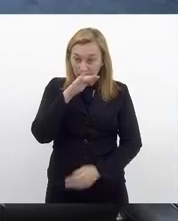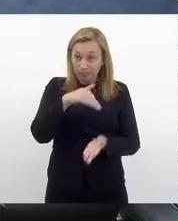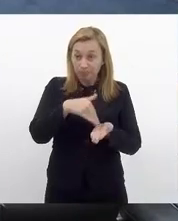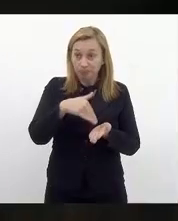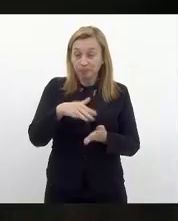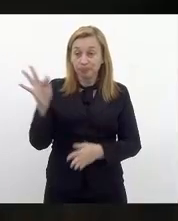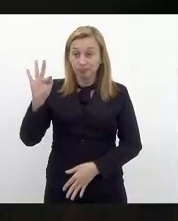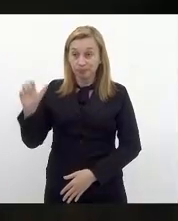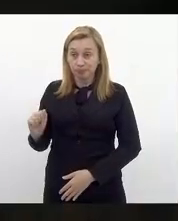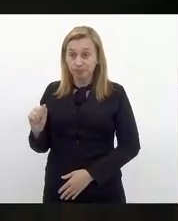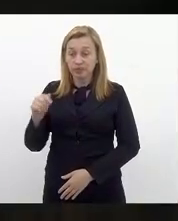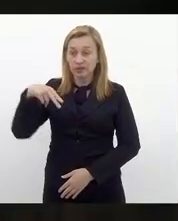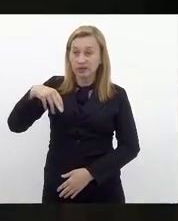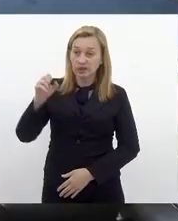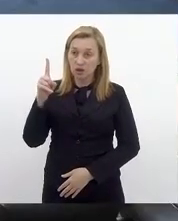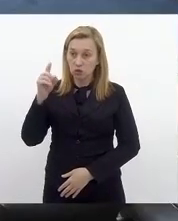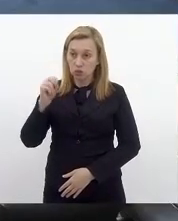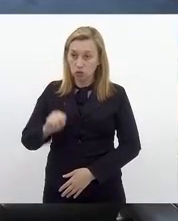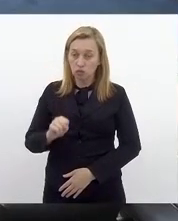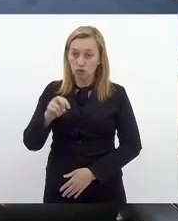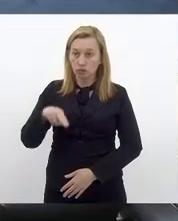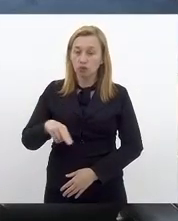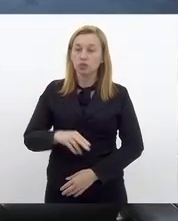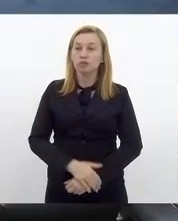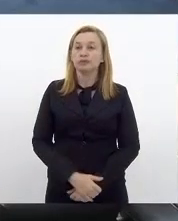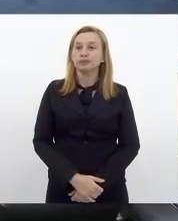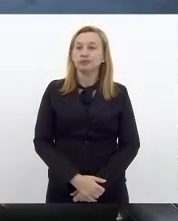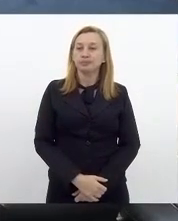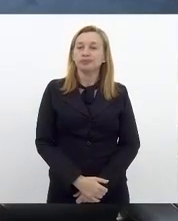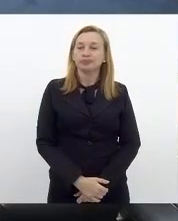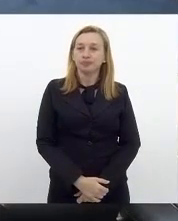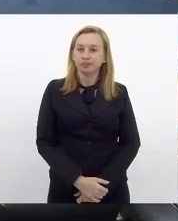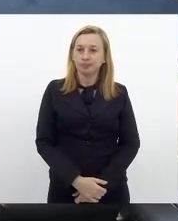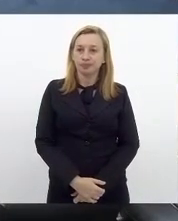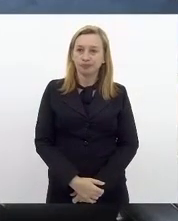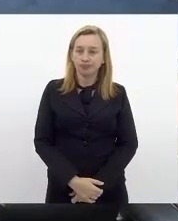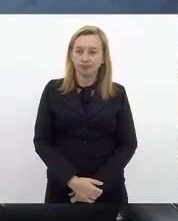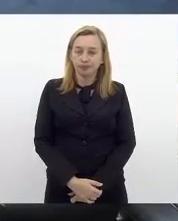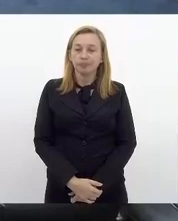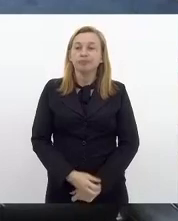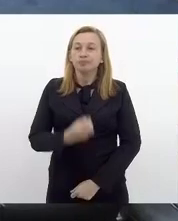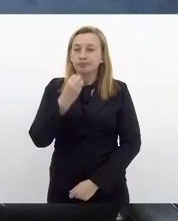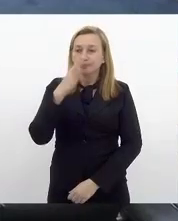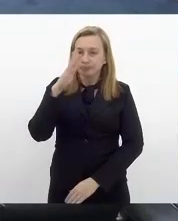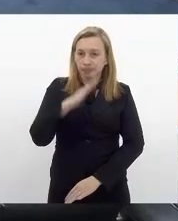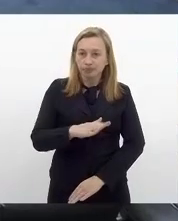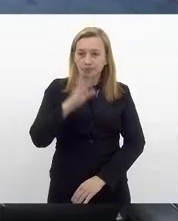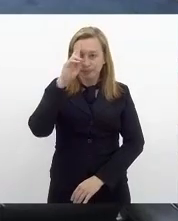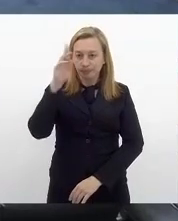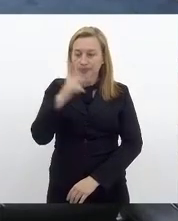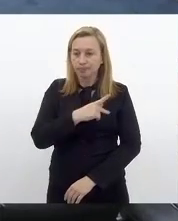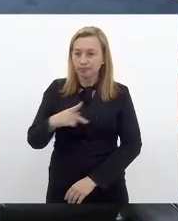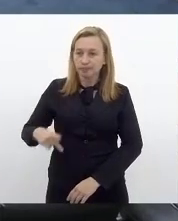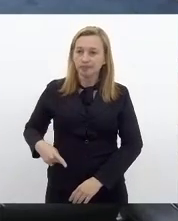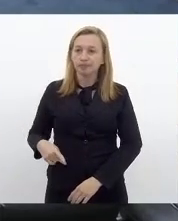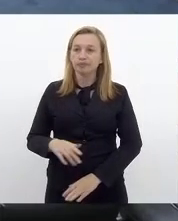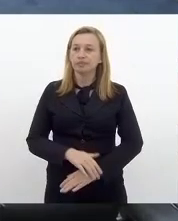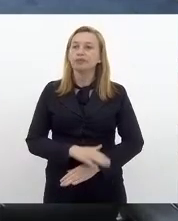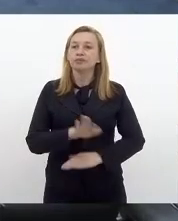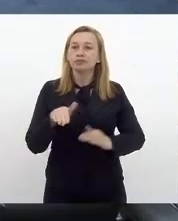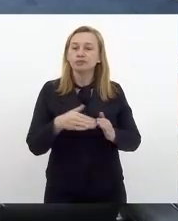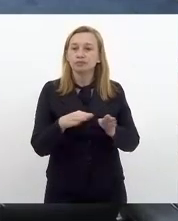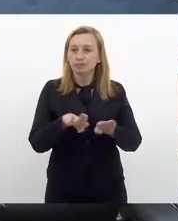Fazenda secretário Nelson Rocha Oi boa tarde Presidente cumprimentando o